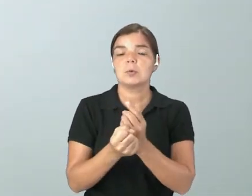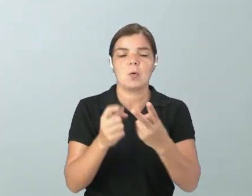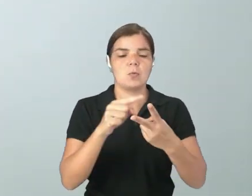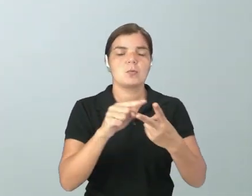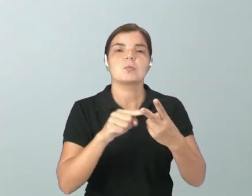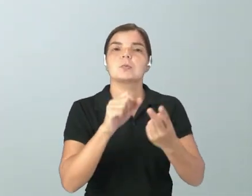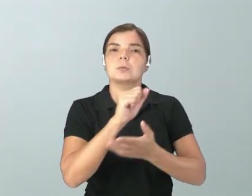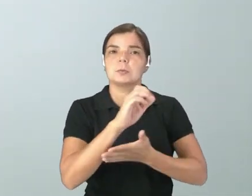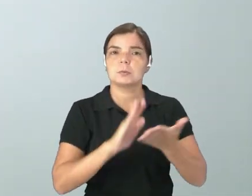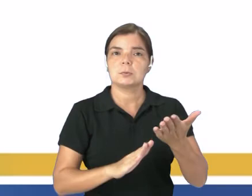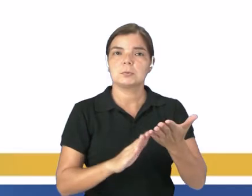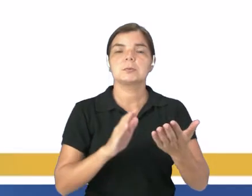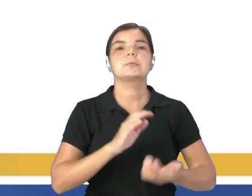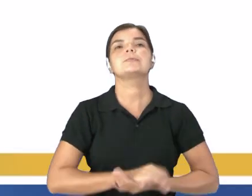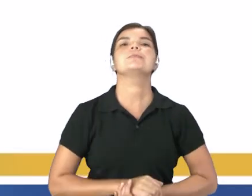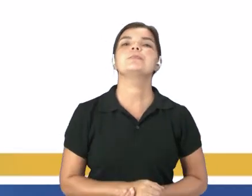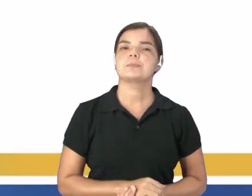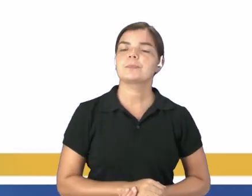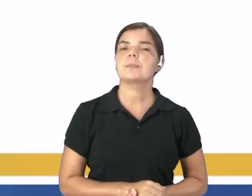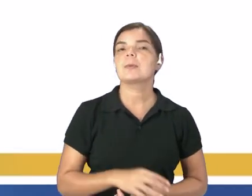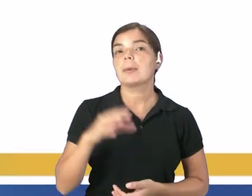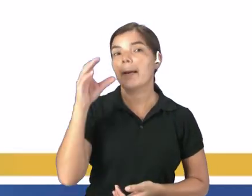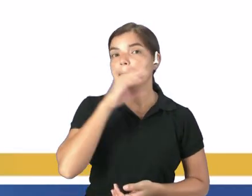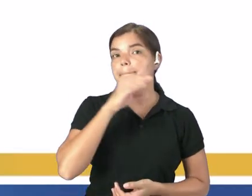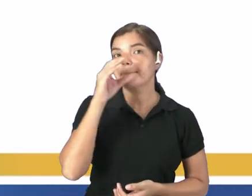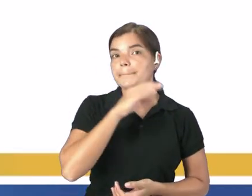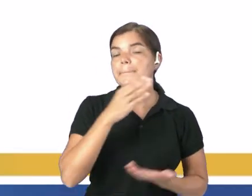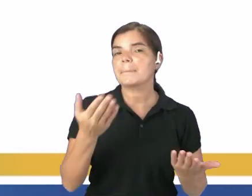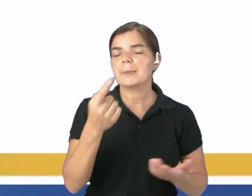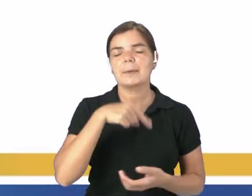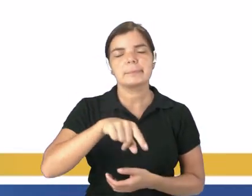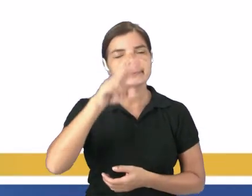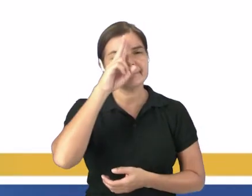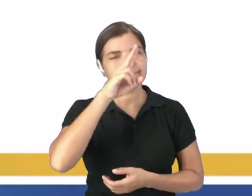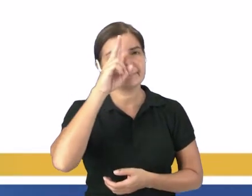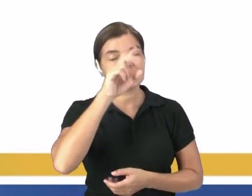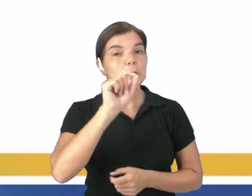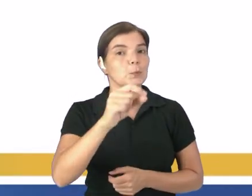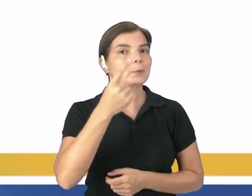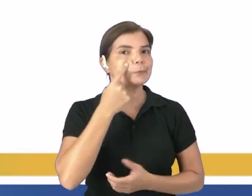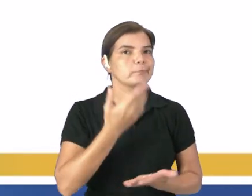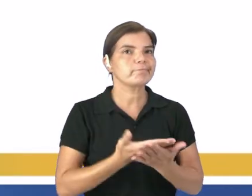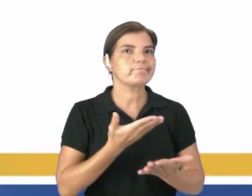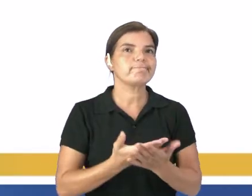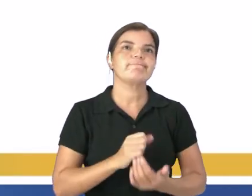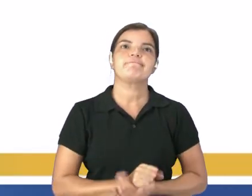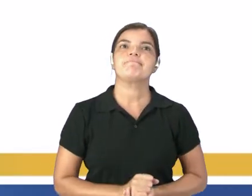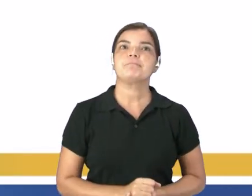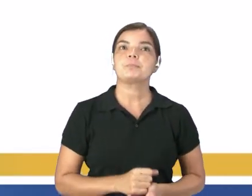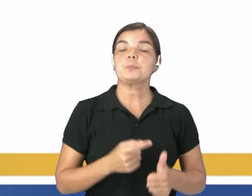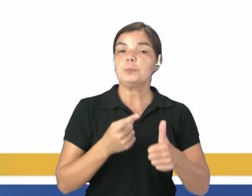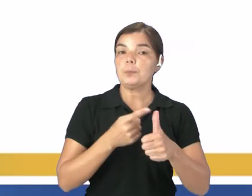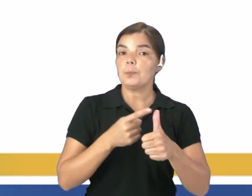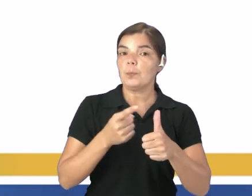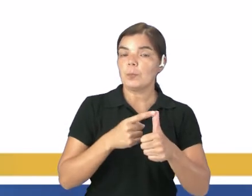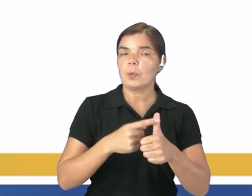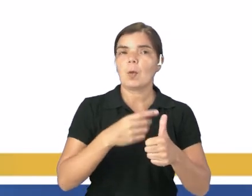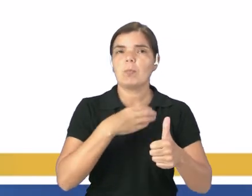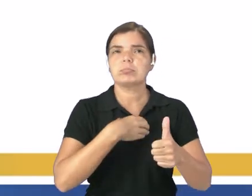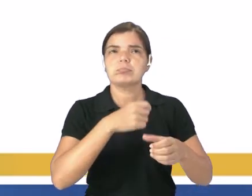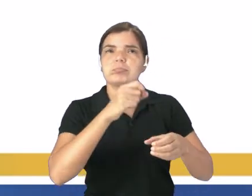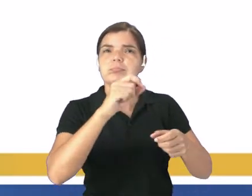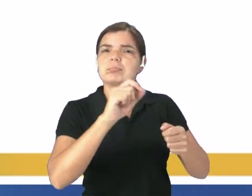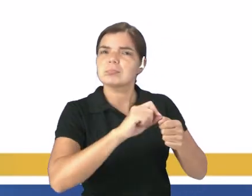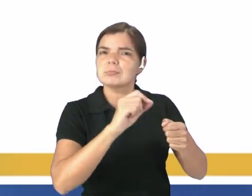duas questõezinhas, dois exercícios bem breves, bem rápidos, só para lembrar um pouquinho do que a gente estudou. A questão 1, ela vai perguntar o seguinte: